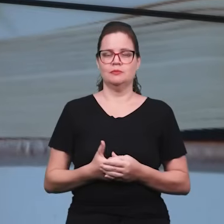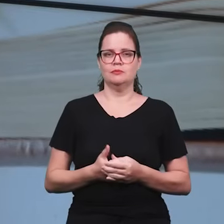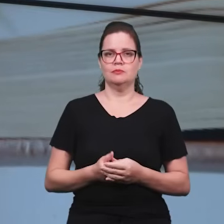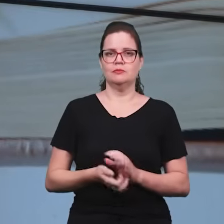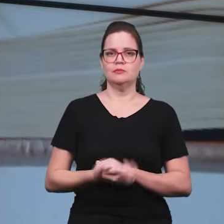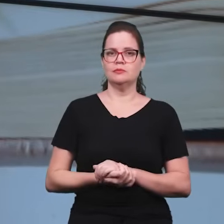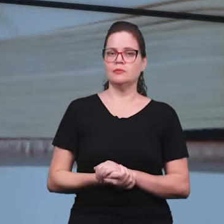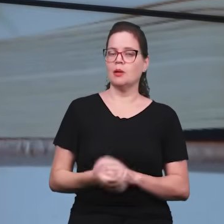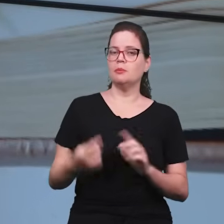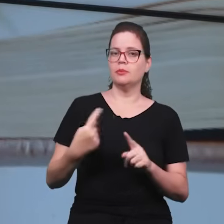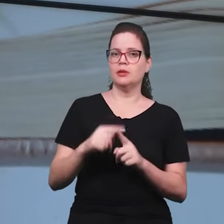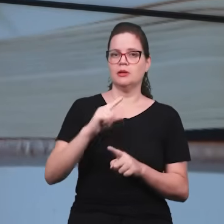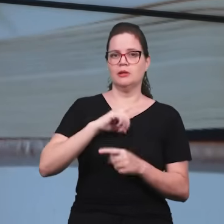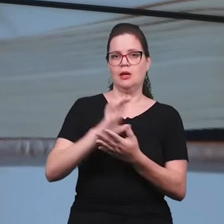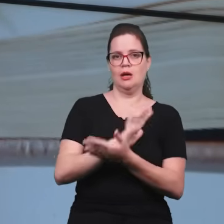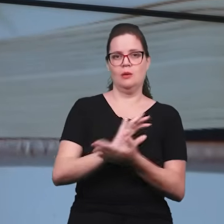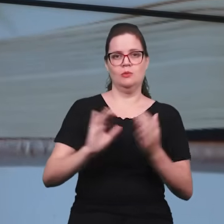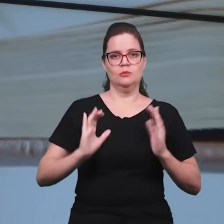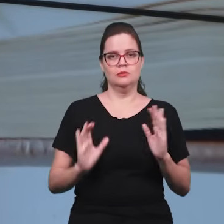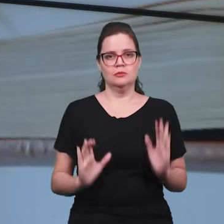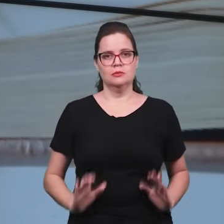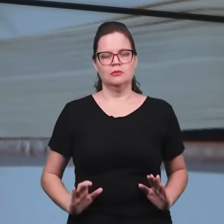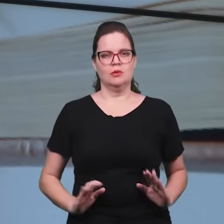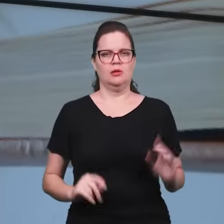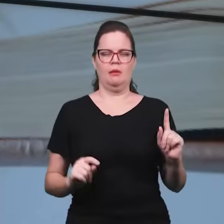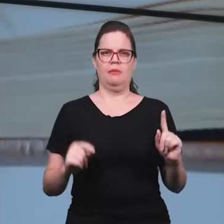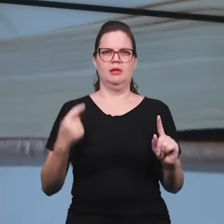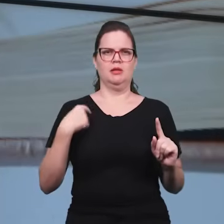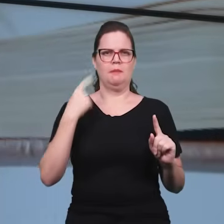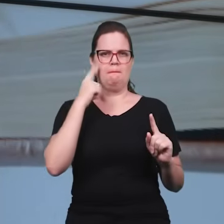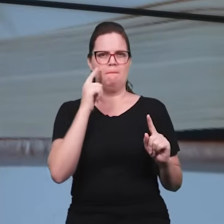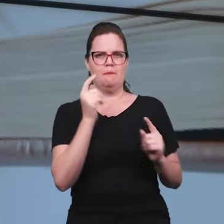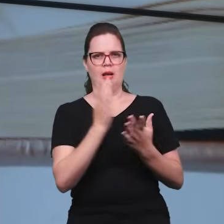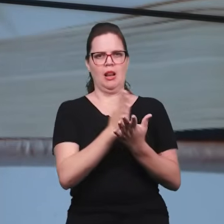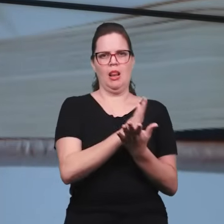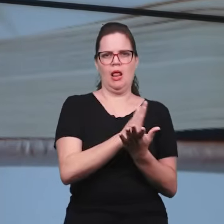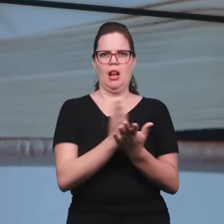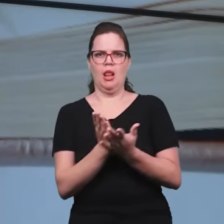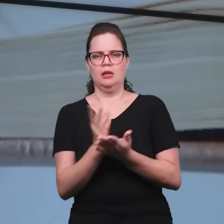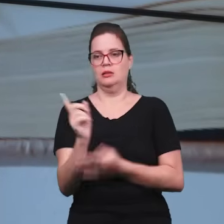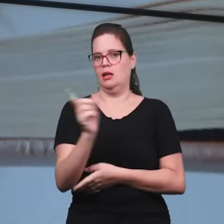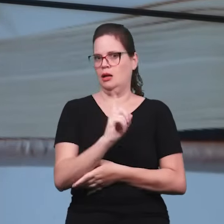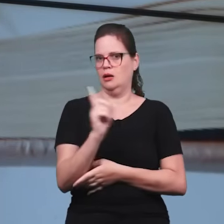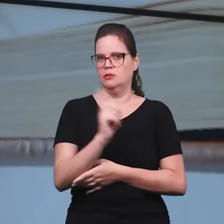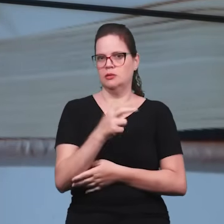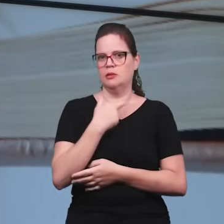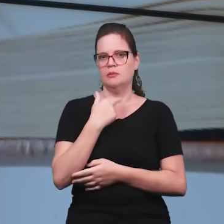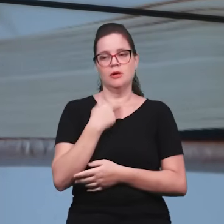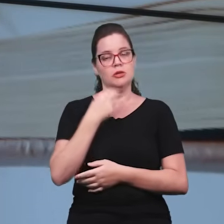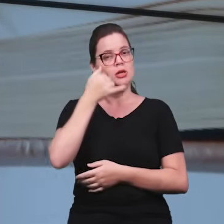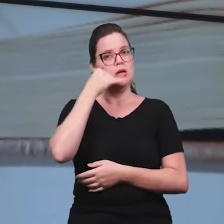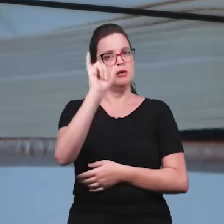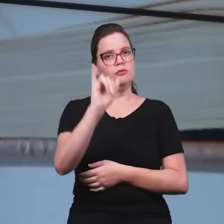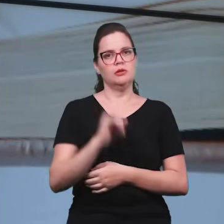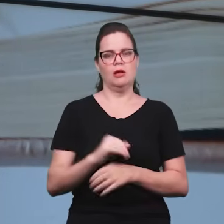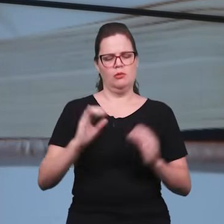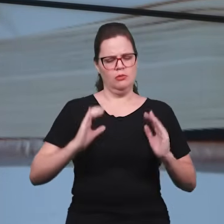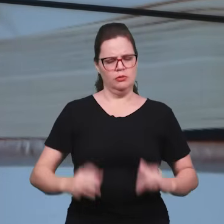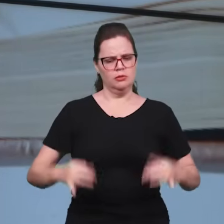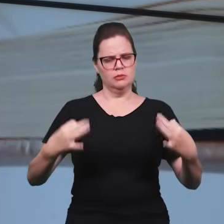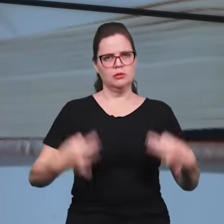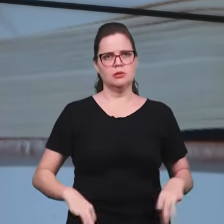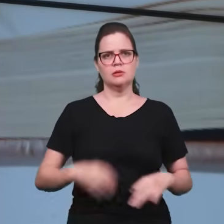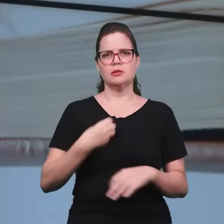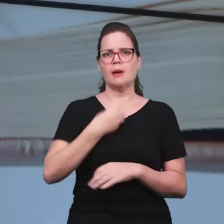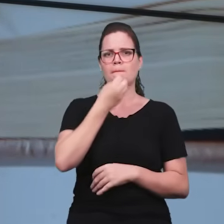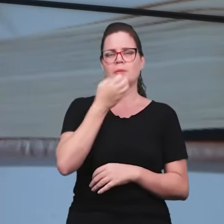existem comportamentos que às vezes são dúbios e nós precisamos evitá-los, né? Como é bom nós